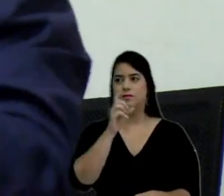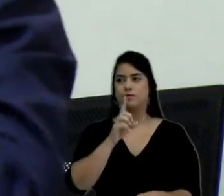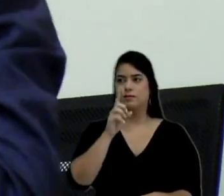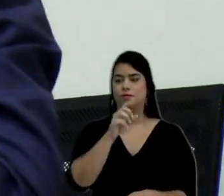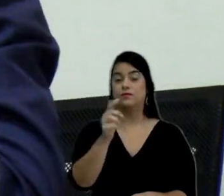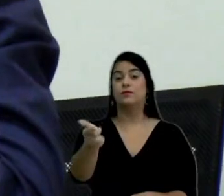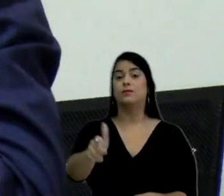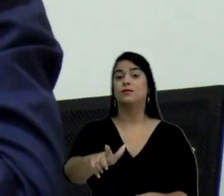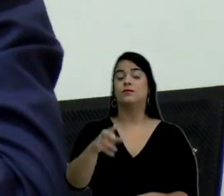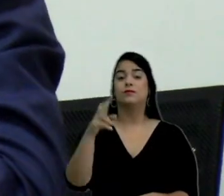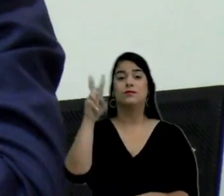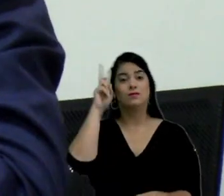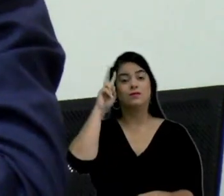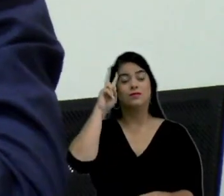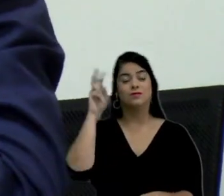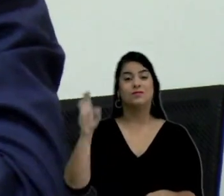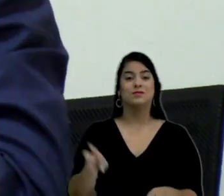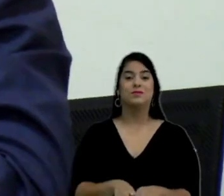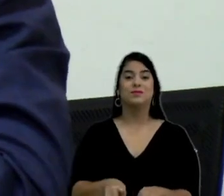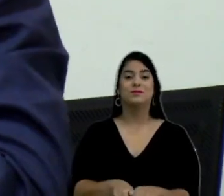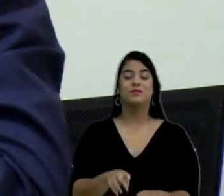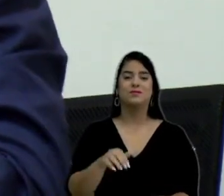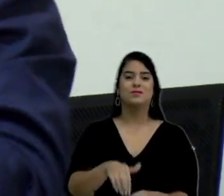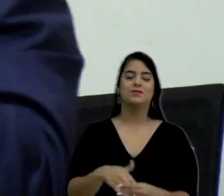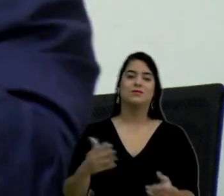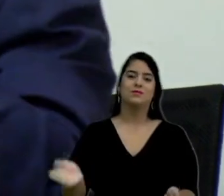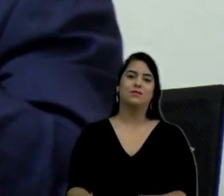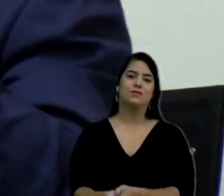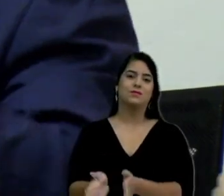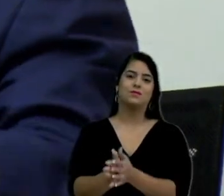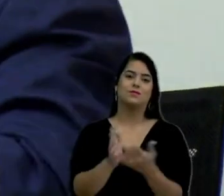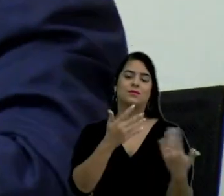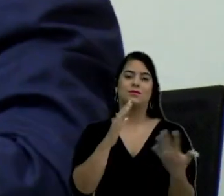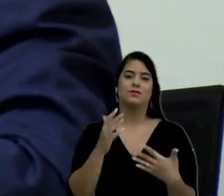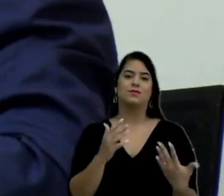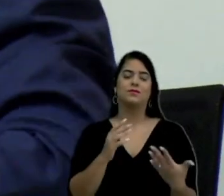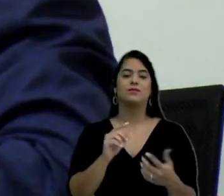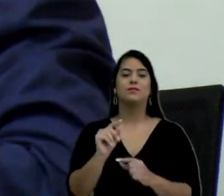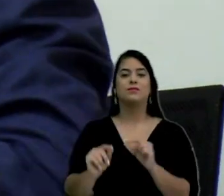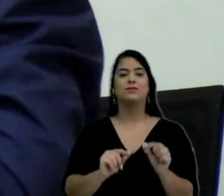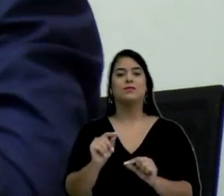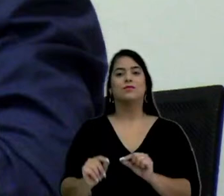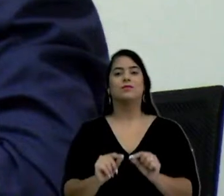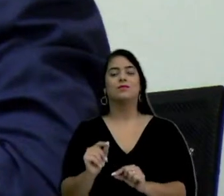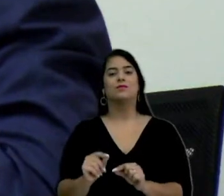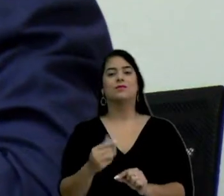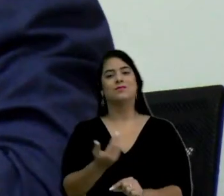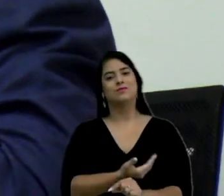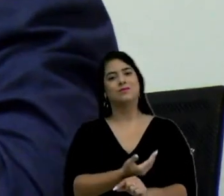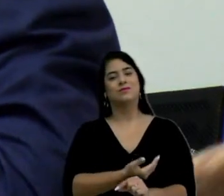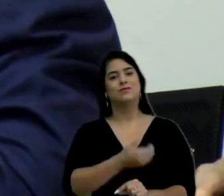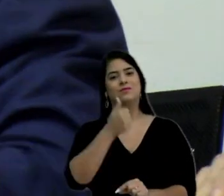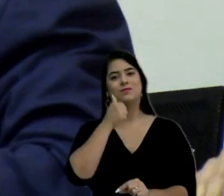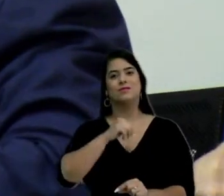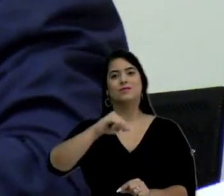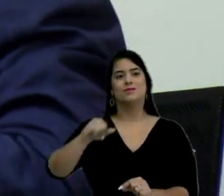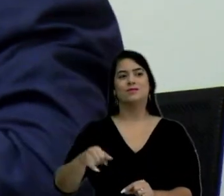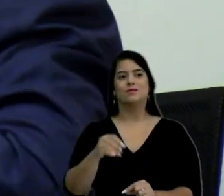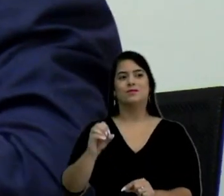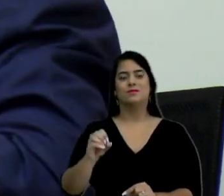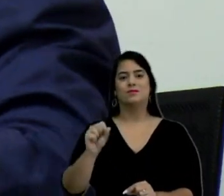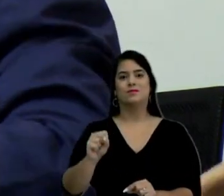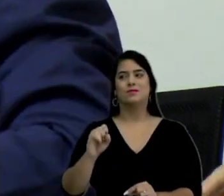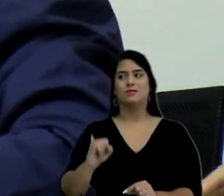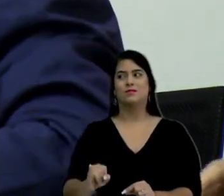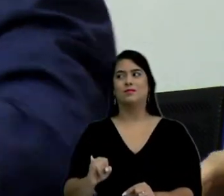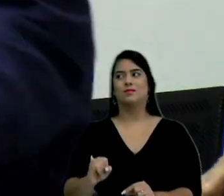segunda quero também dar um voto de aplauso para nossa colega Jose Jose secretária de